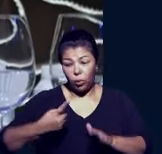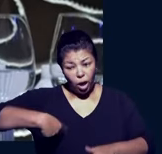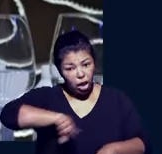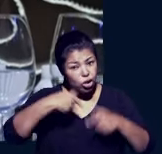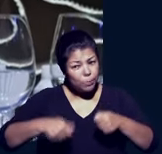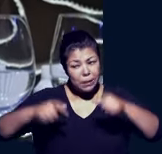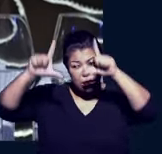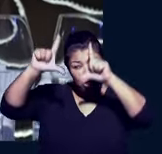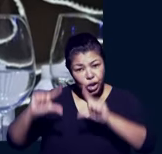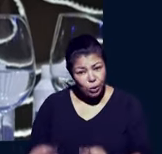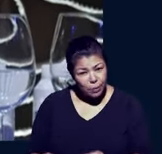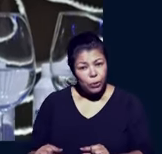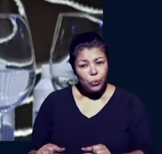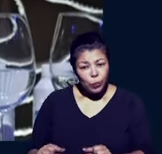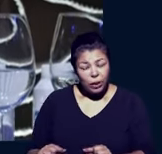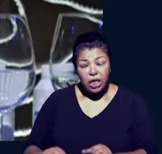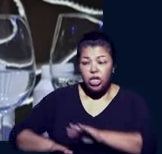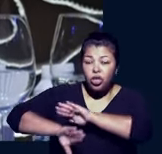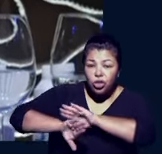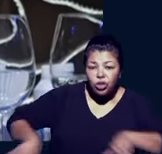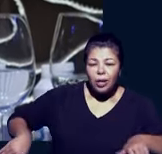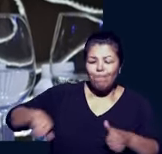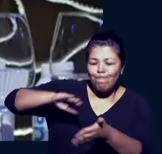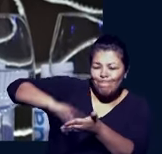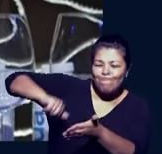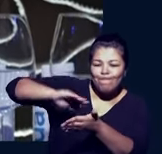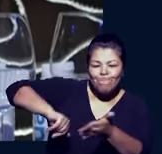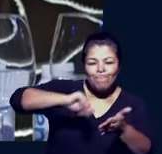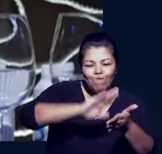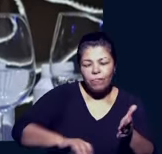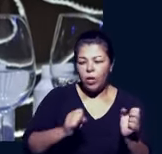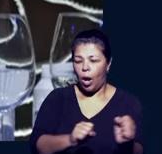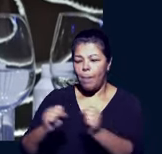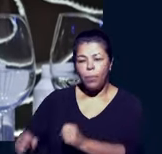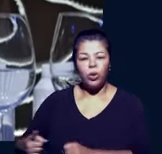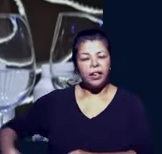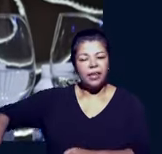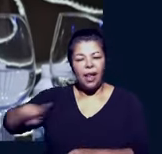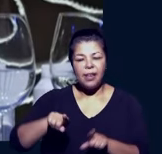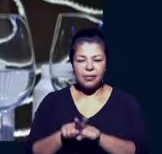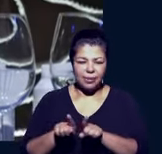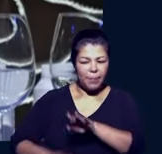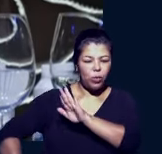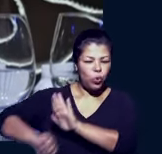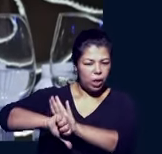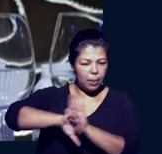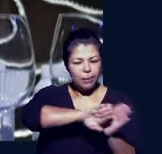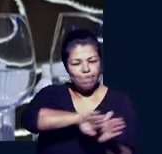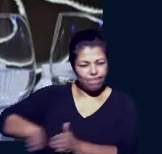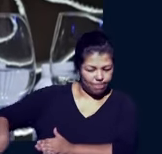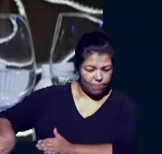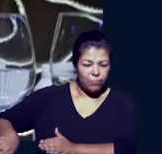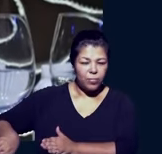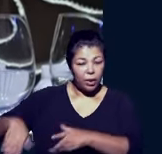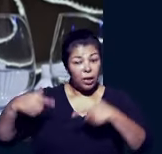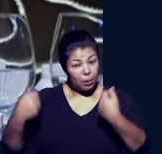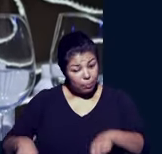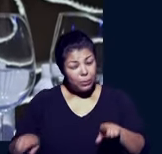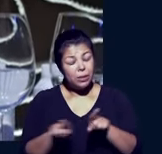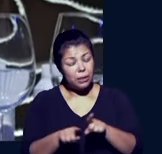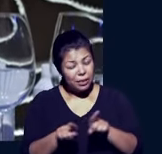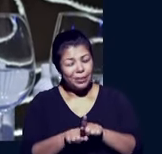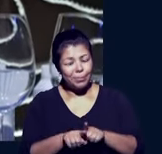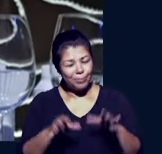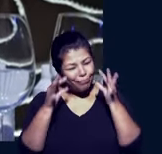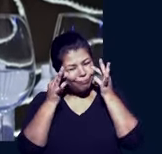poderia financeir deles aí sim o trabalho Estadual de repressão que essa é a missão Estadual de repressão ele